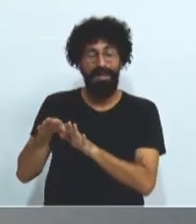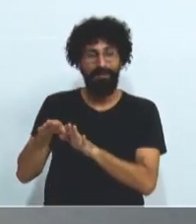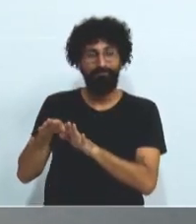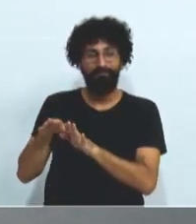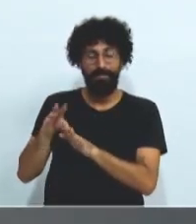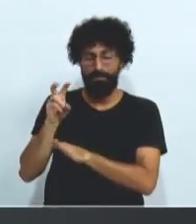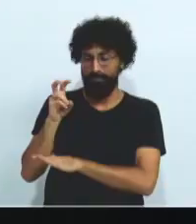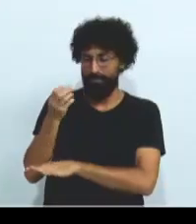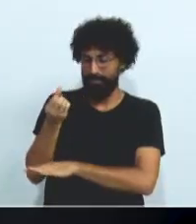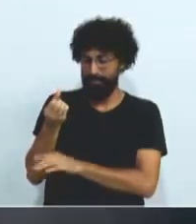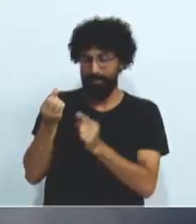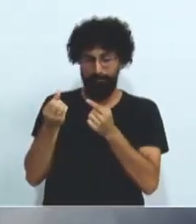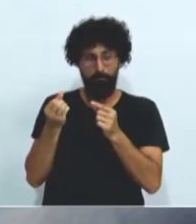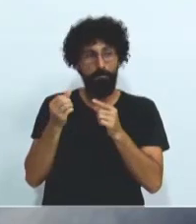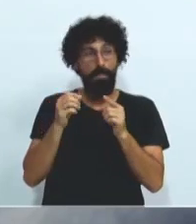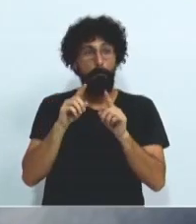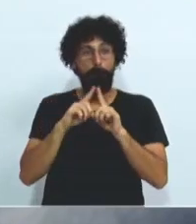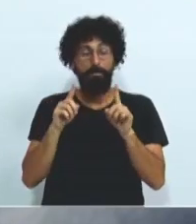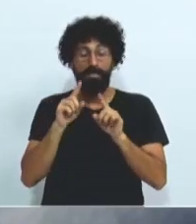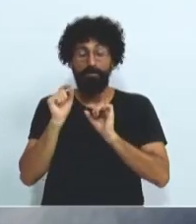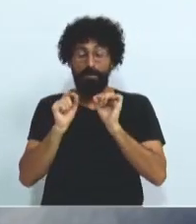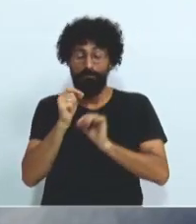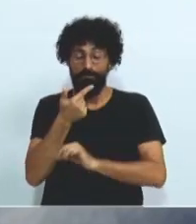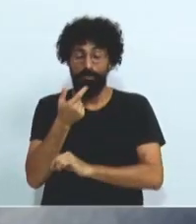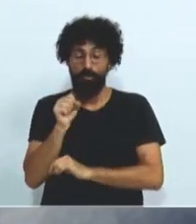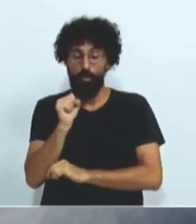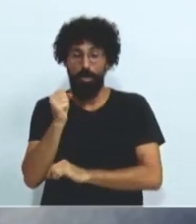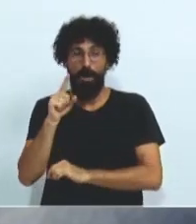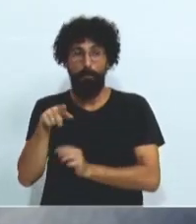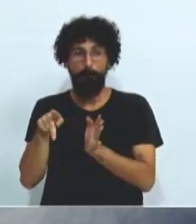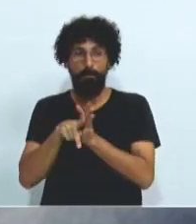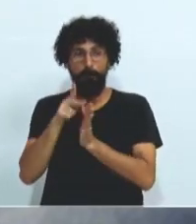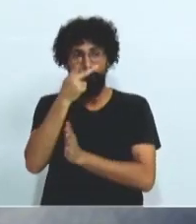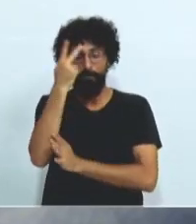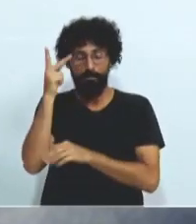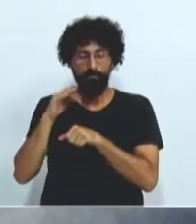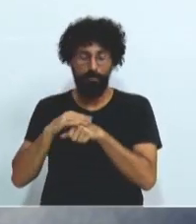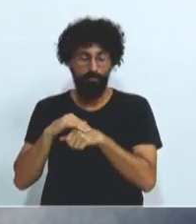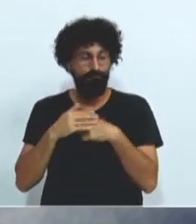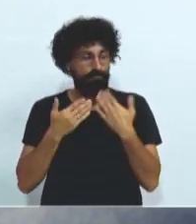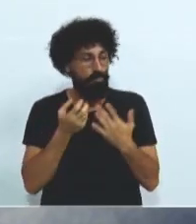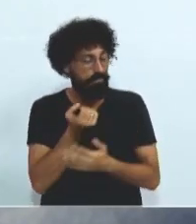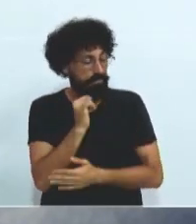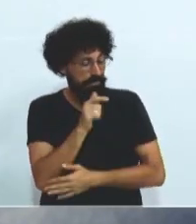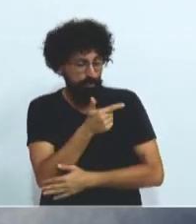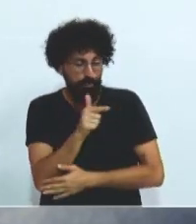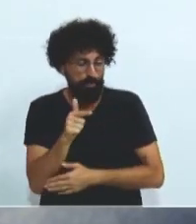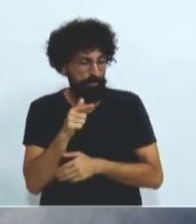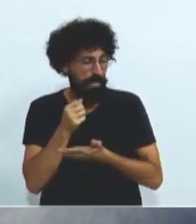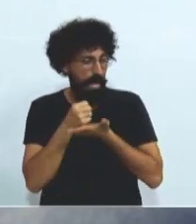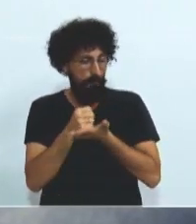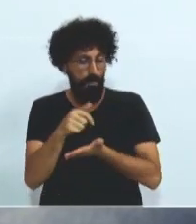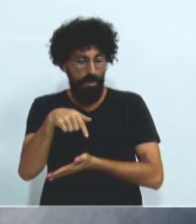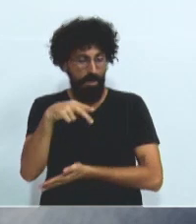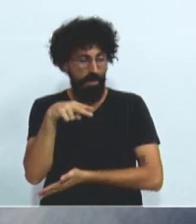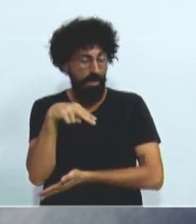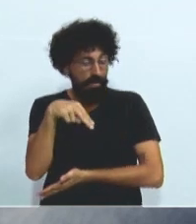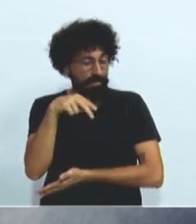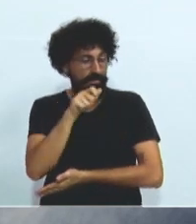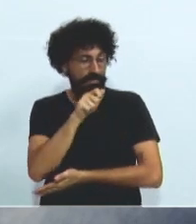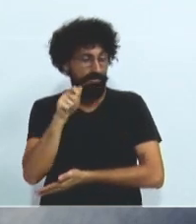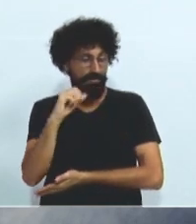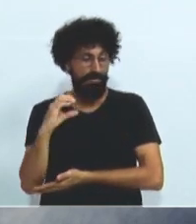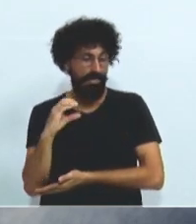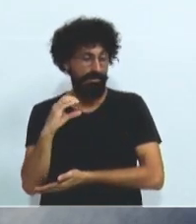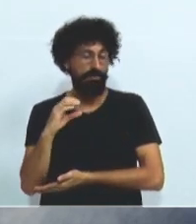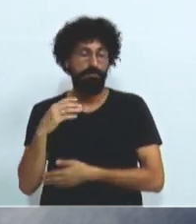pacientes. Não fosse o apoio que eu tenho aqui, era mais difícil ainda, porque